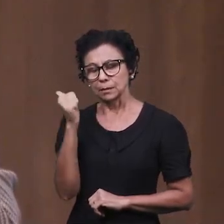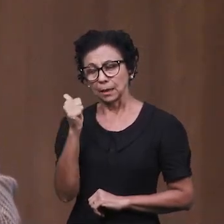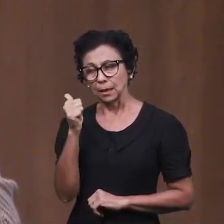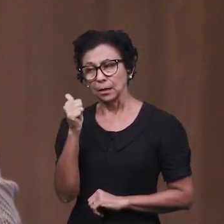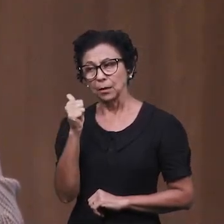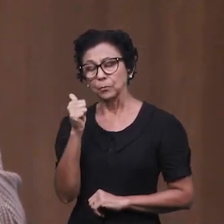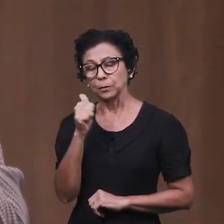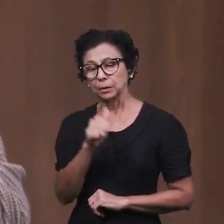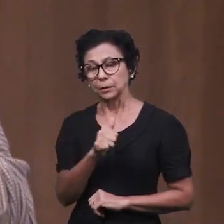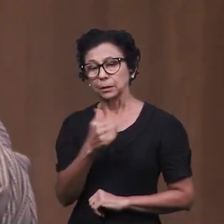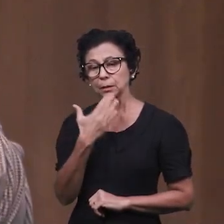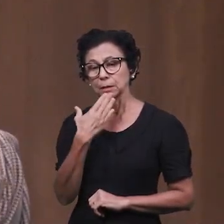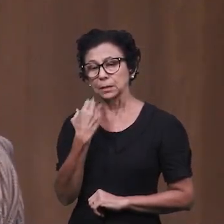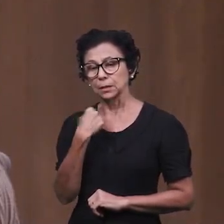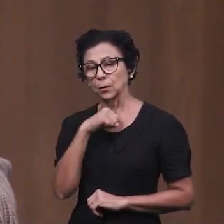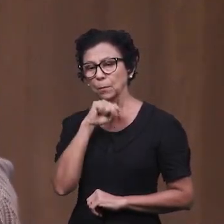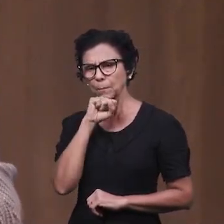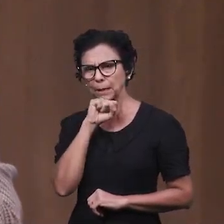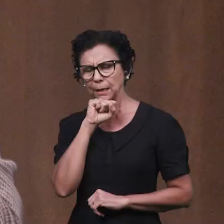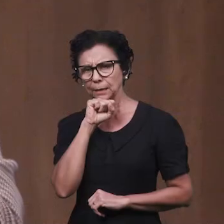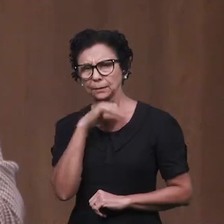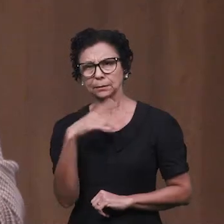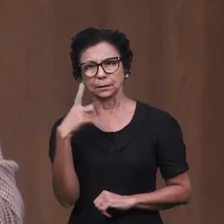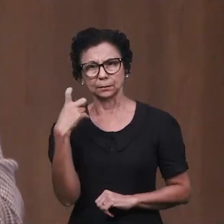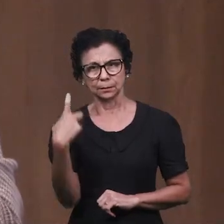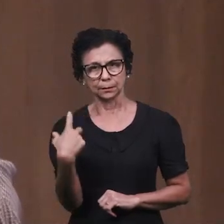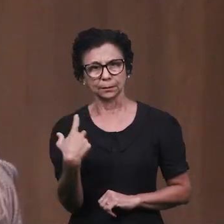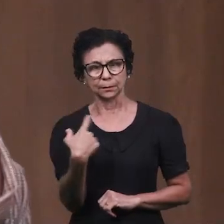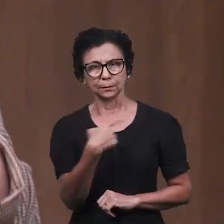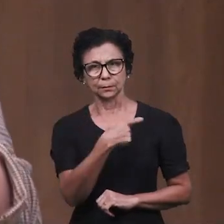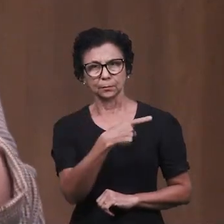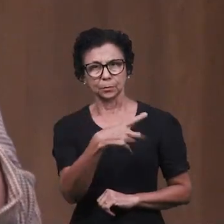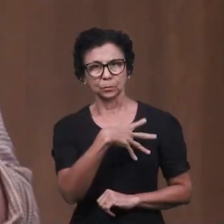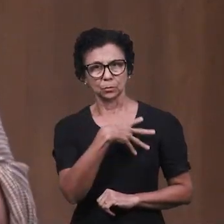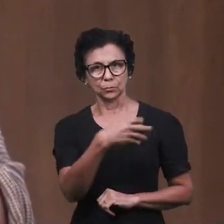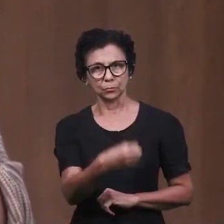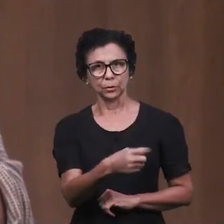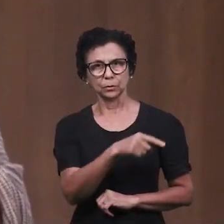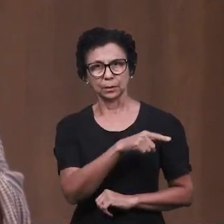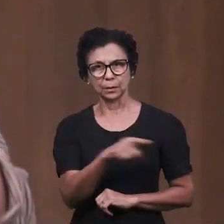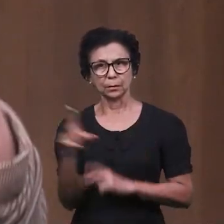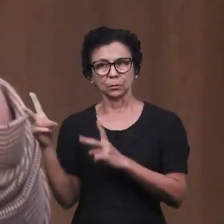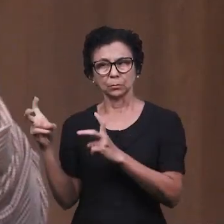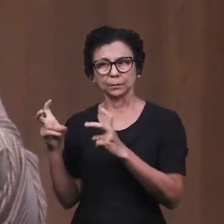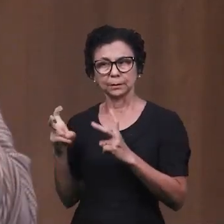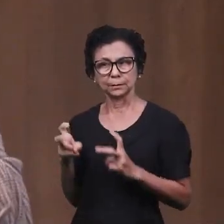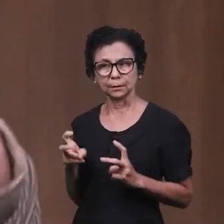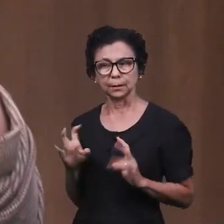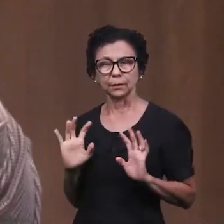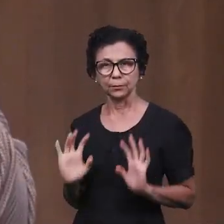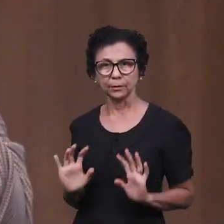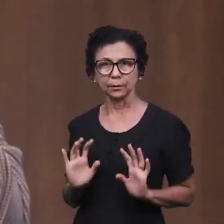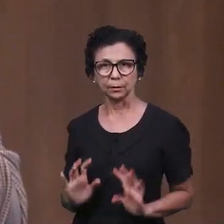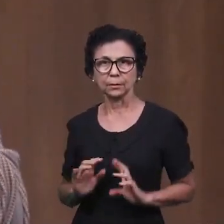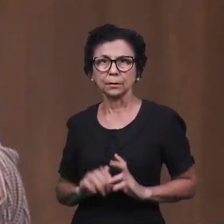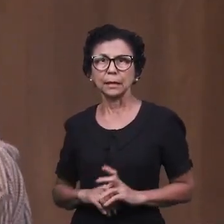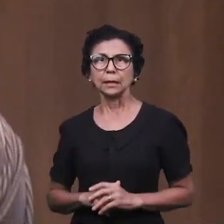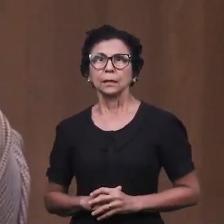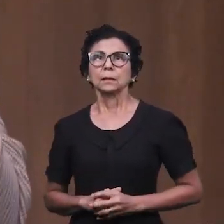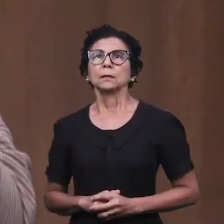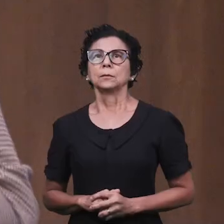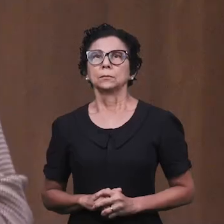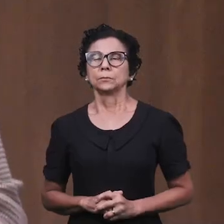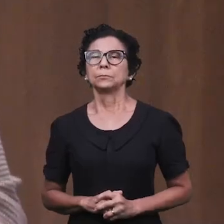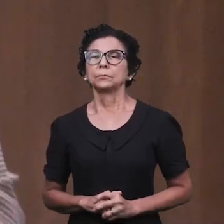seu filho, ali você demonstra interesse por ele. Ele reconhece, até cerebral, cognitivamente,